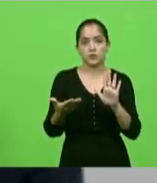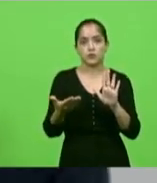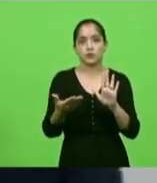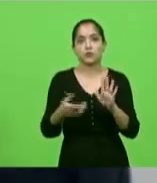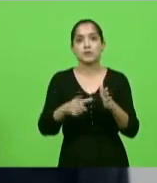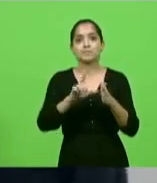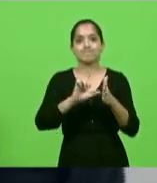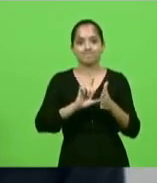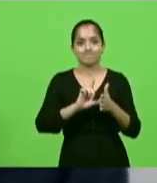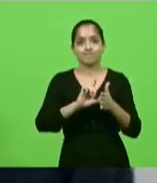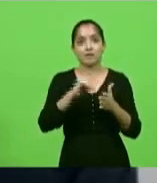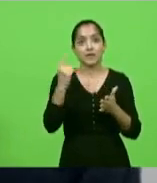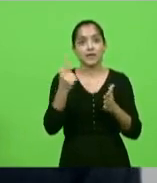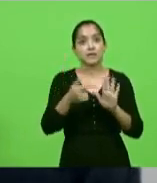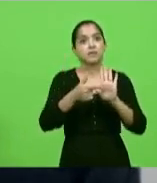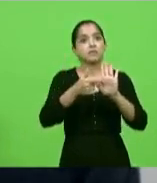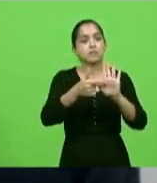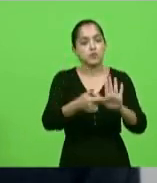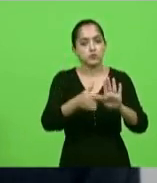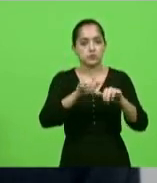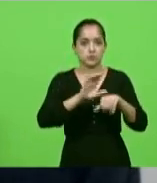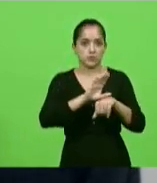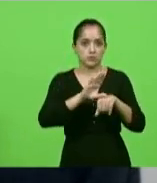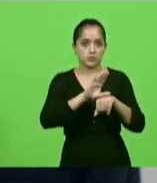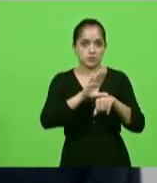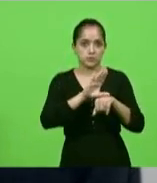previamente determinou a Constituição.